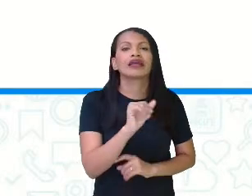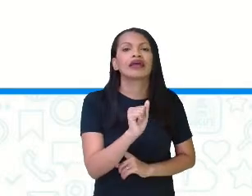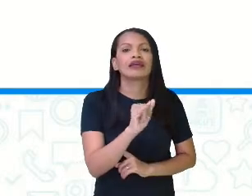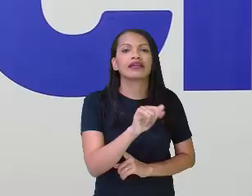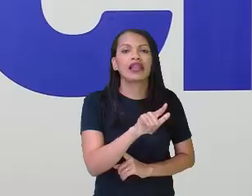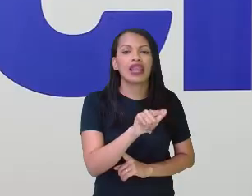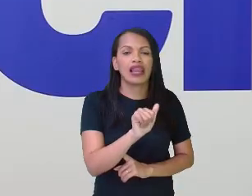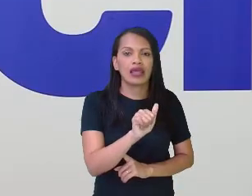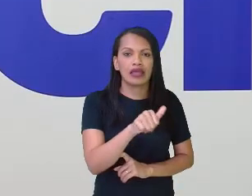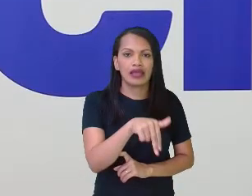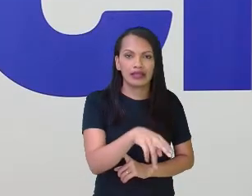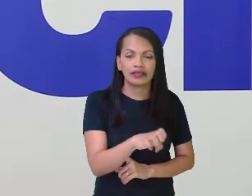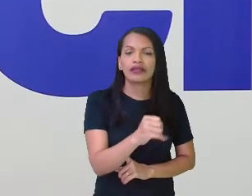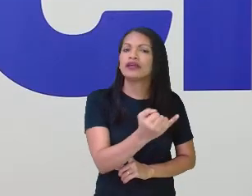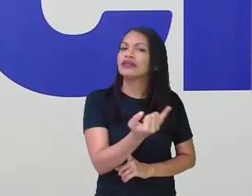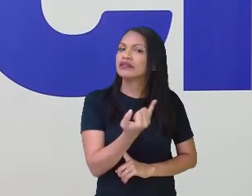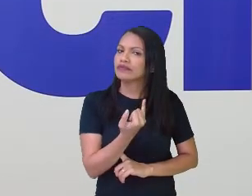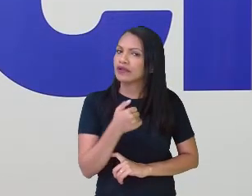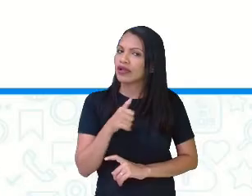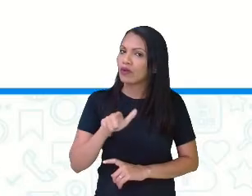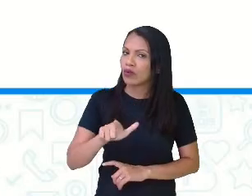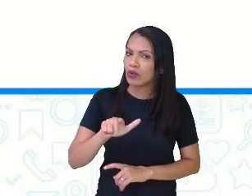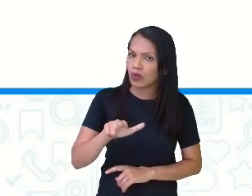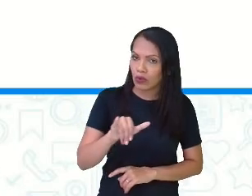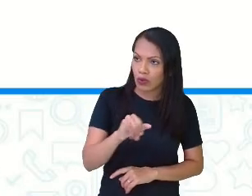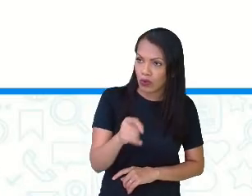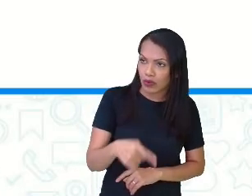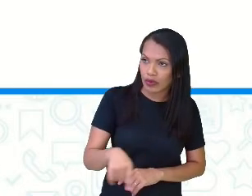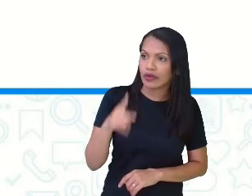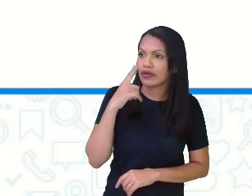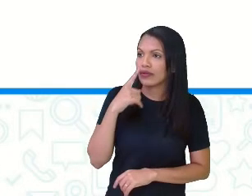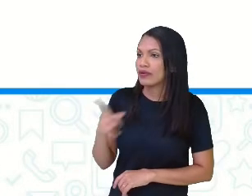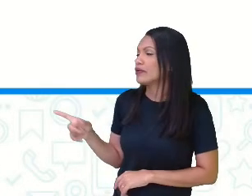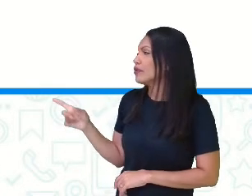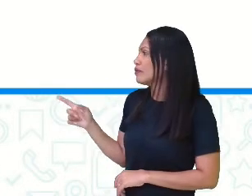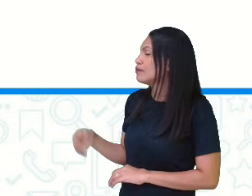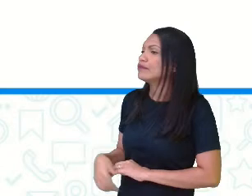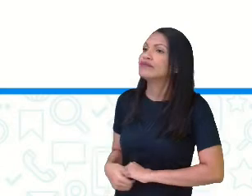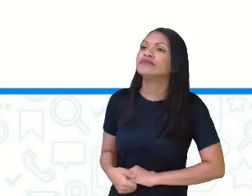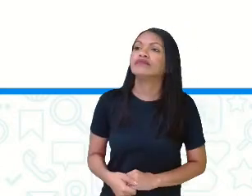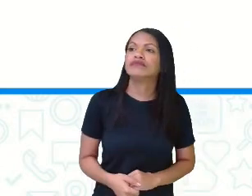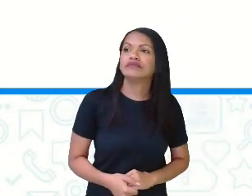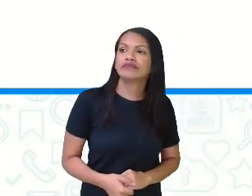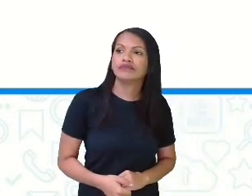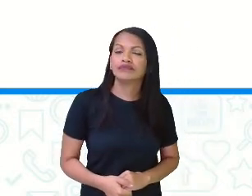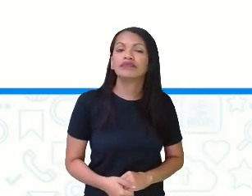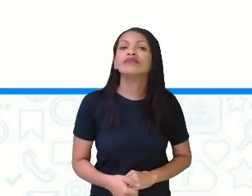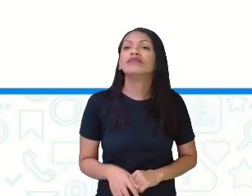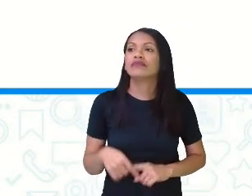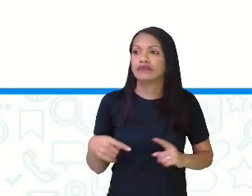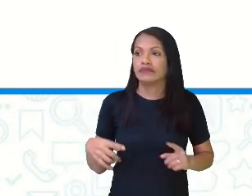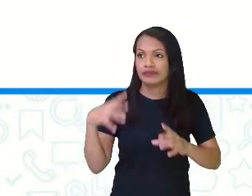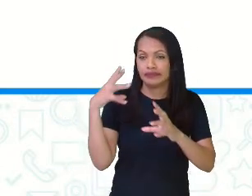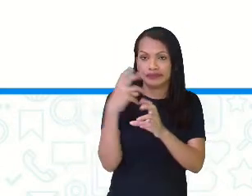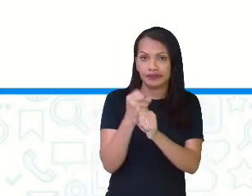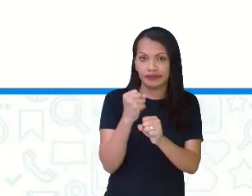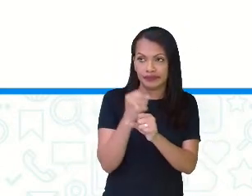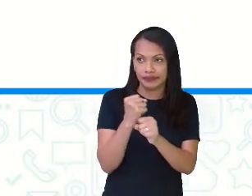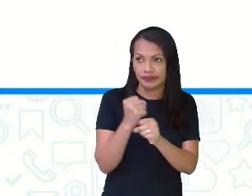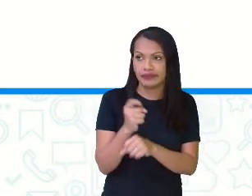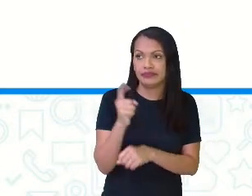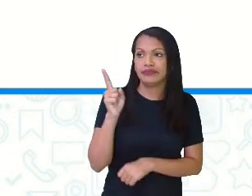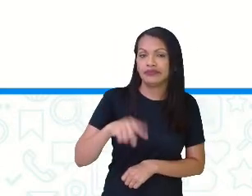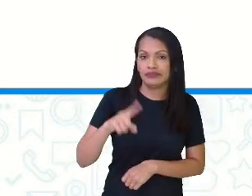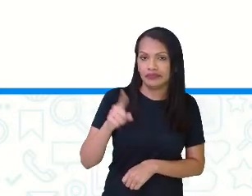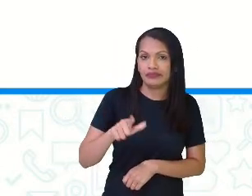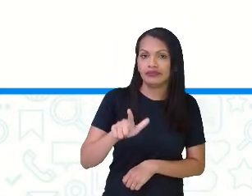e disse que foi o Luiz. Luiz, esse nomezinho aqui está trocado porque não atualizou, mas os pontos são